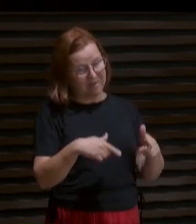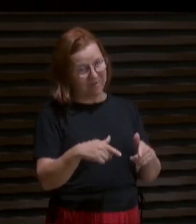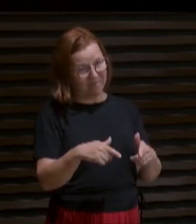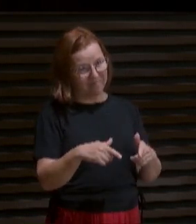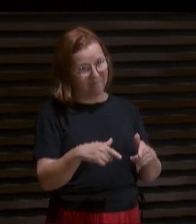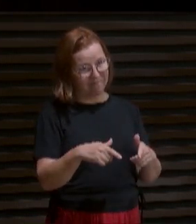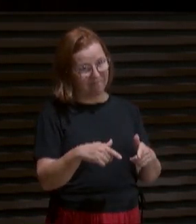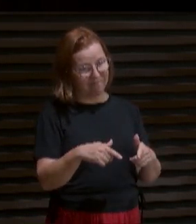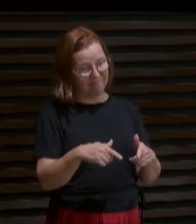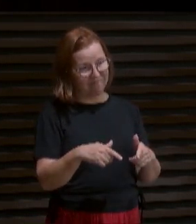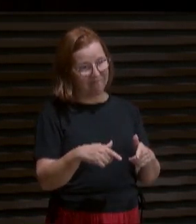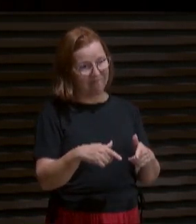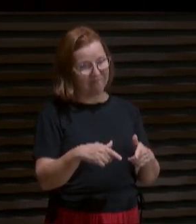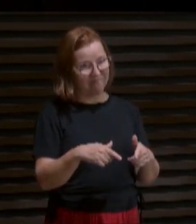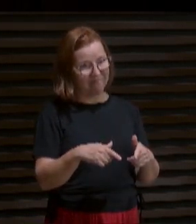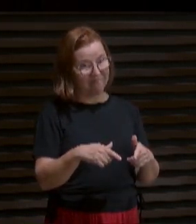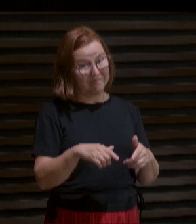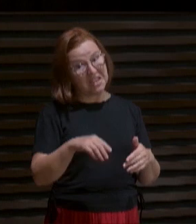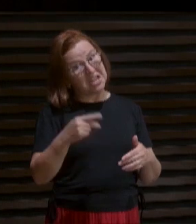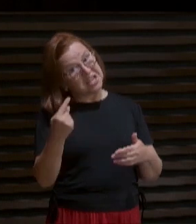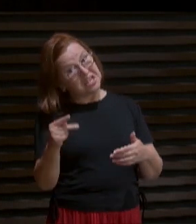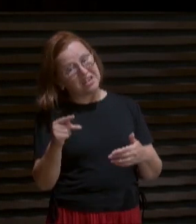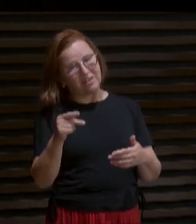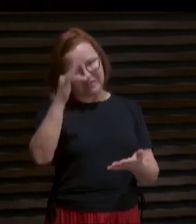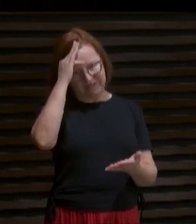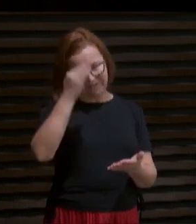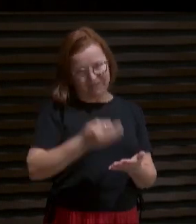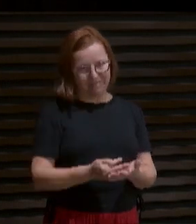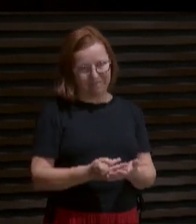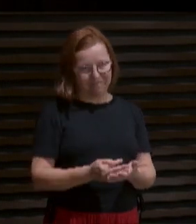no emprego e a sua fé.